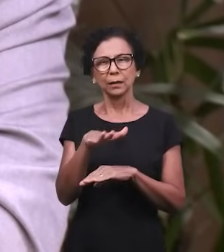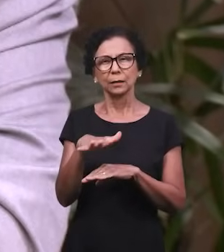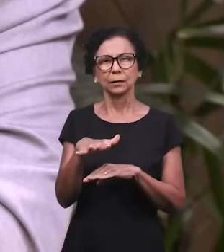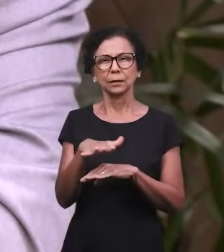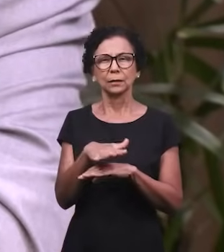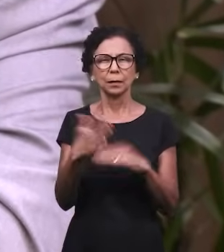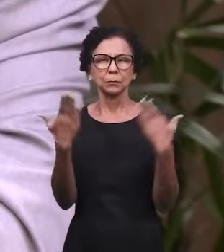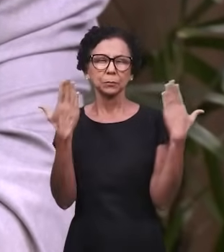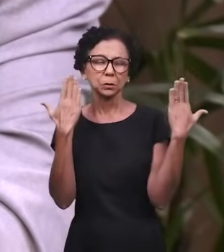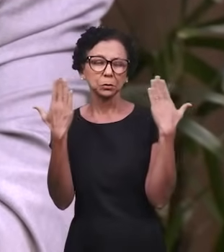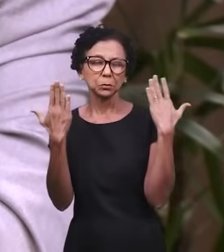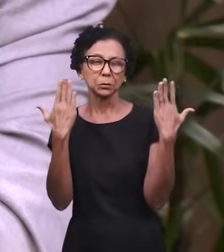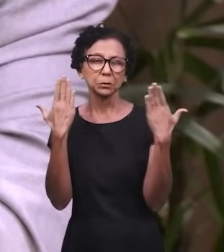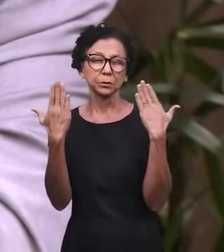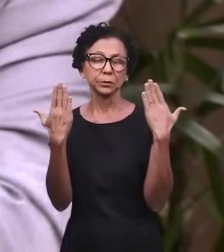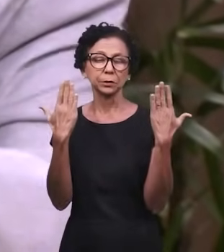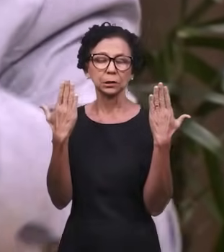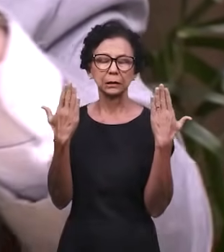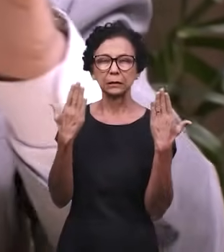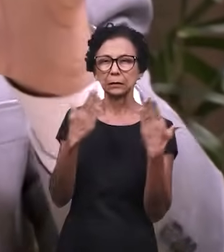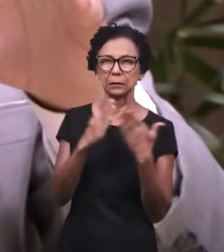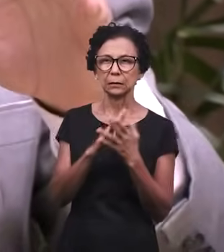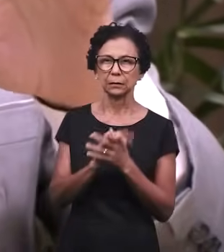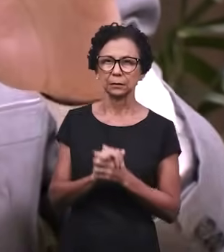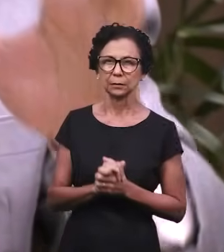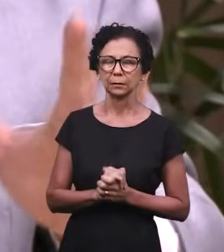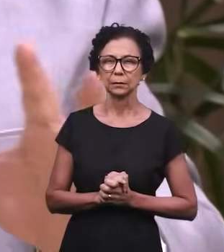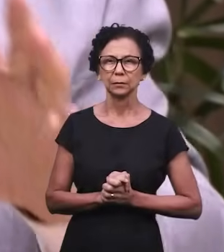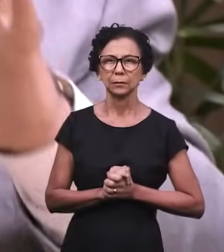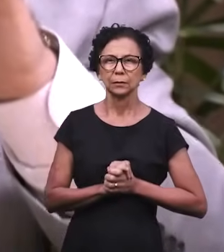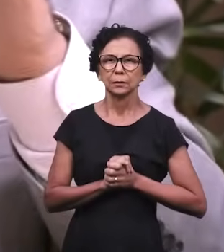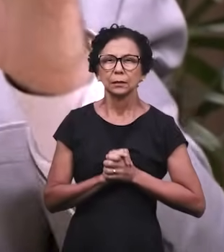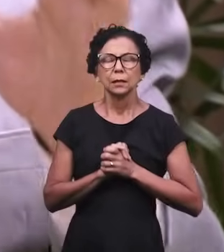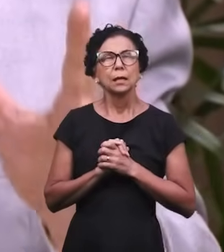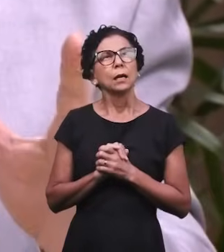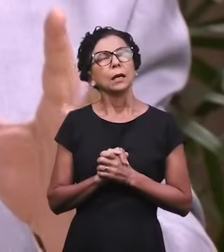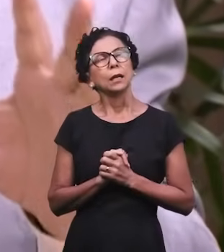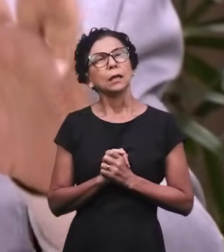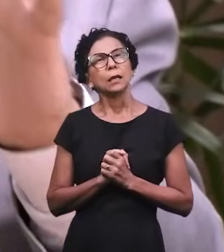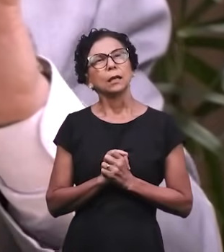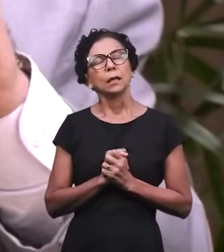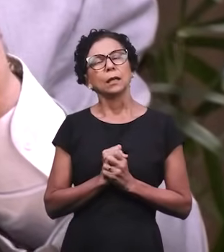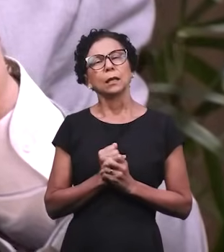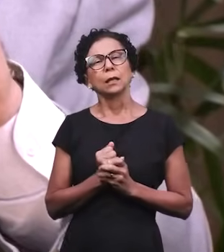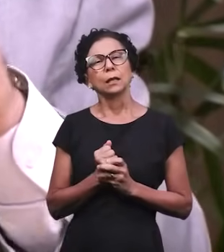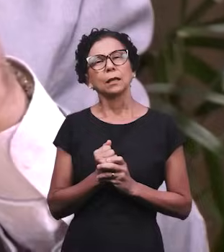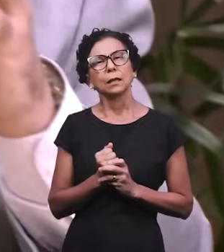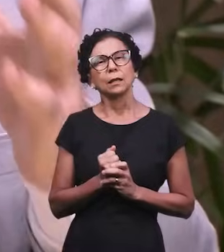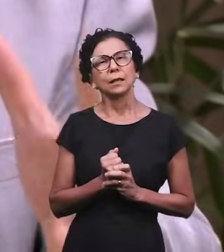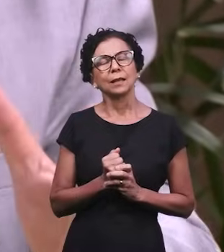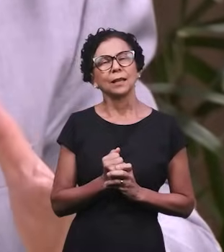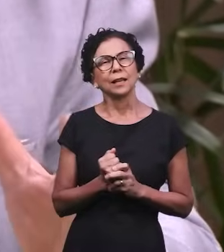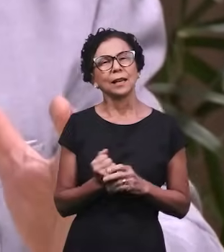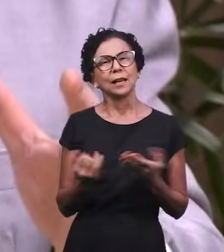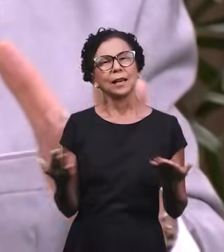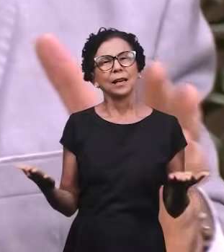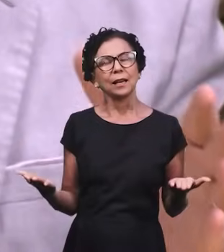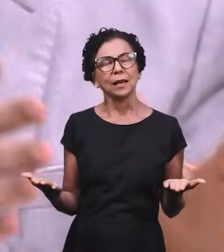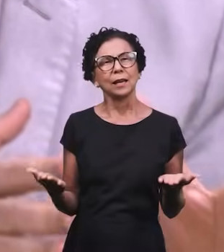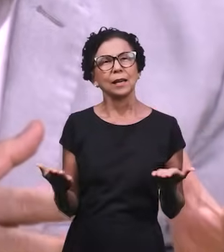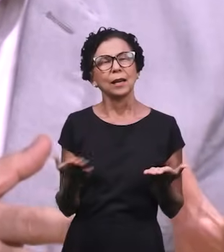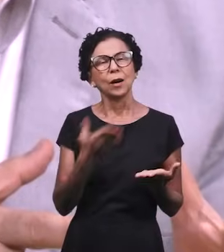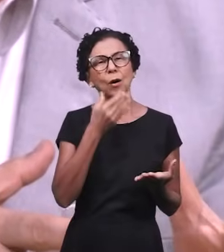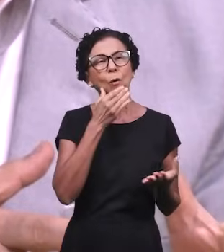que a maneira de perceber a vida de perceber o mundo a maneira de reação da